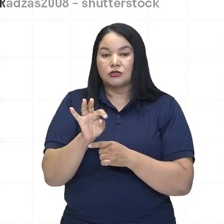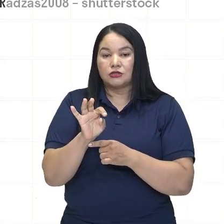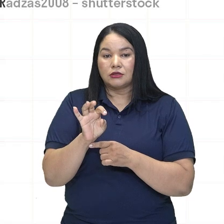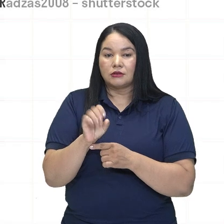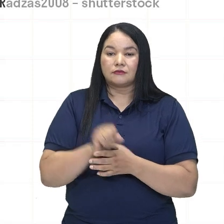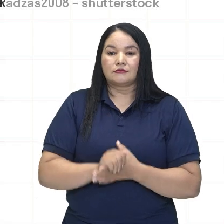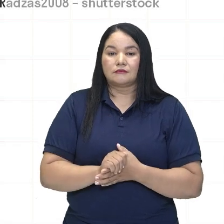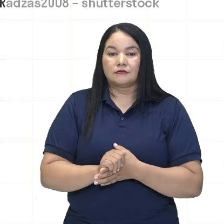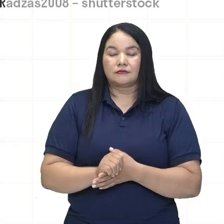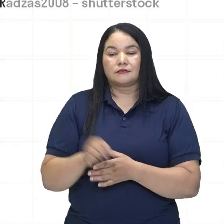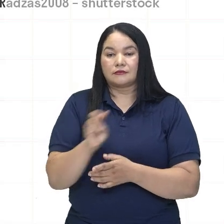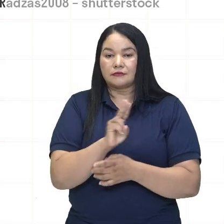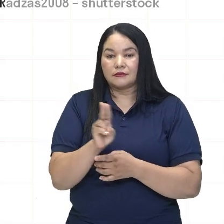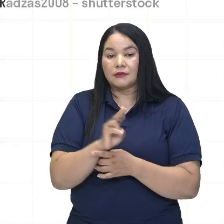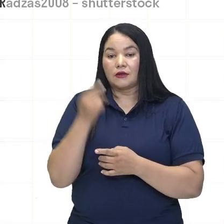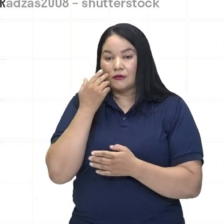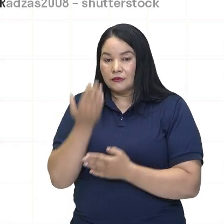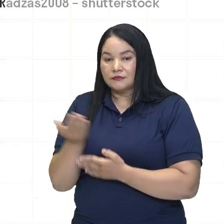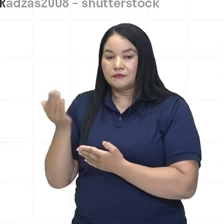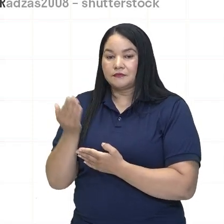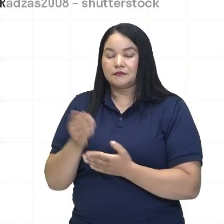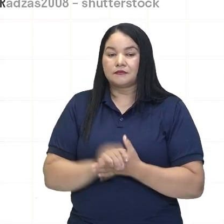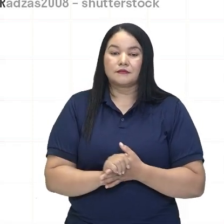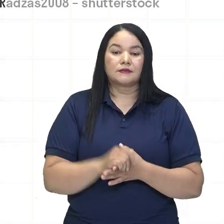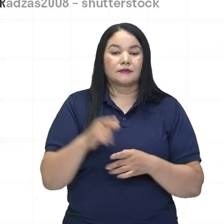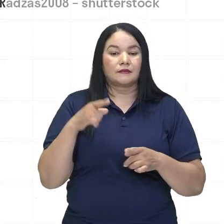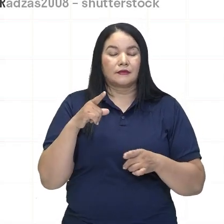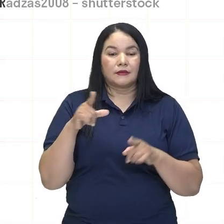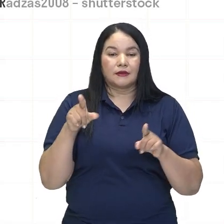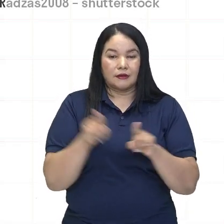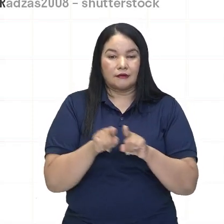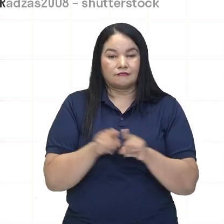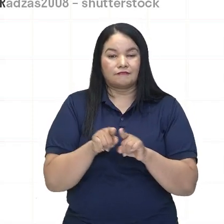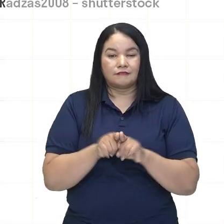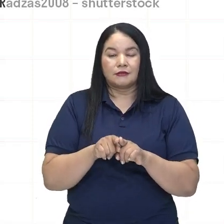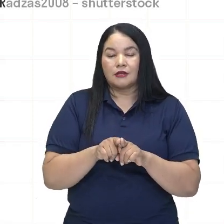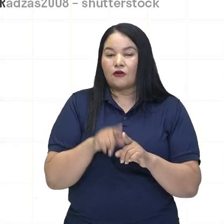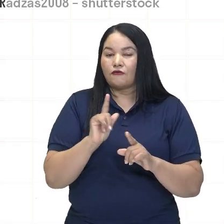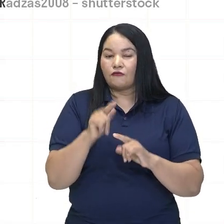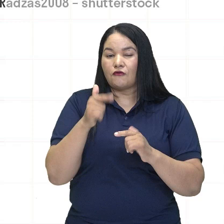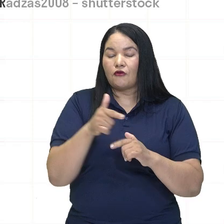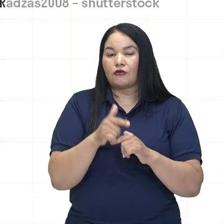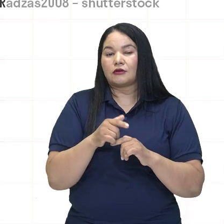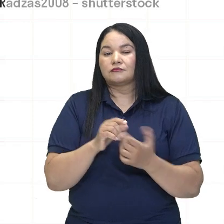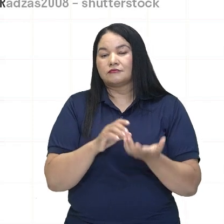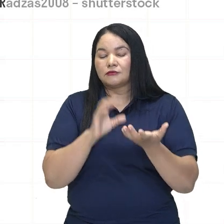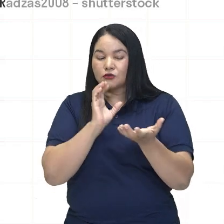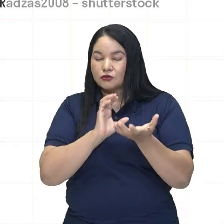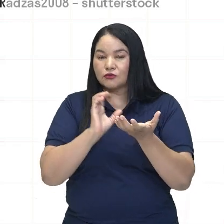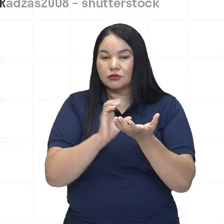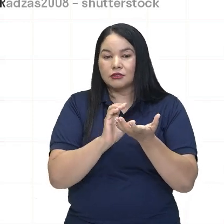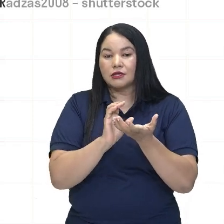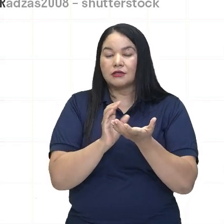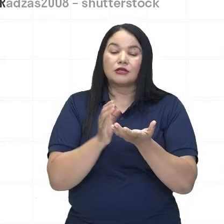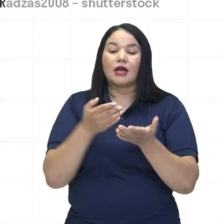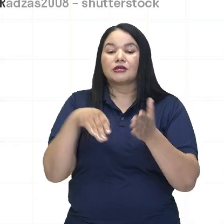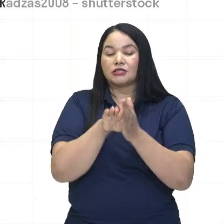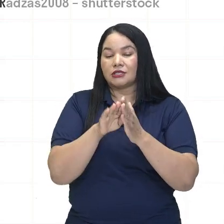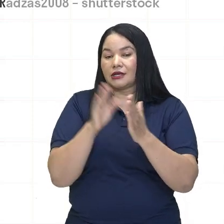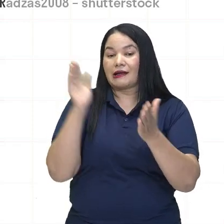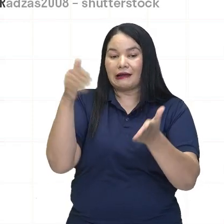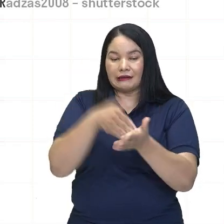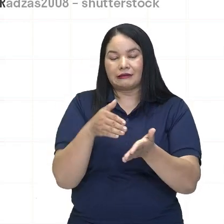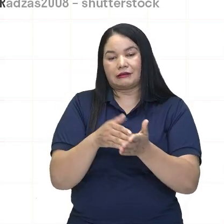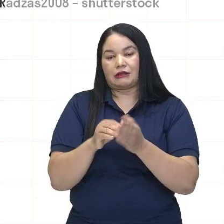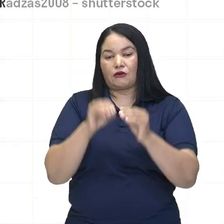mais externa, que seria aí fora do continente, né? Dessa massa continental, que já é ali para o oceano. E aí a gente tem um